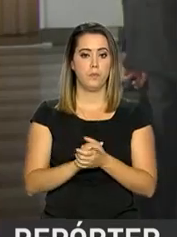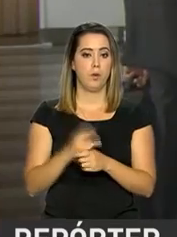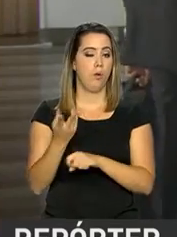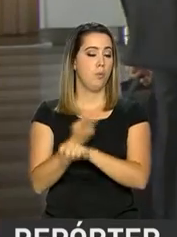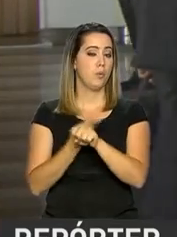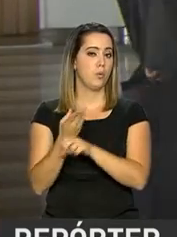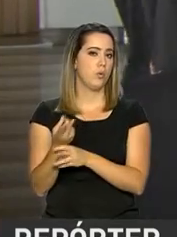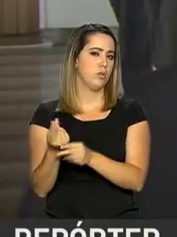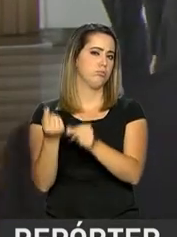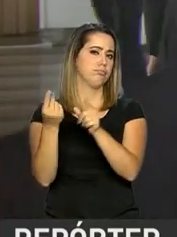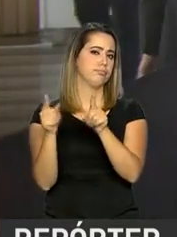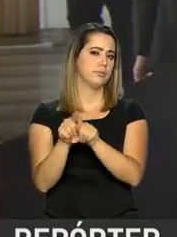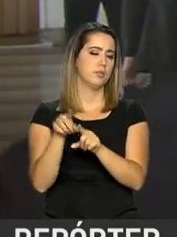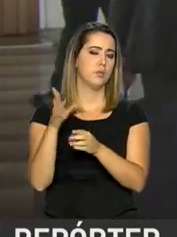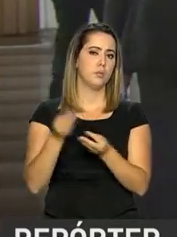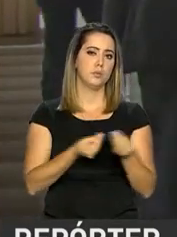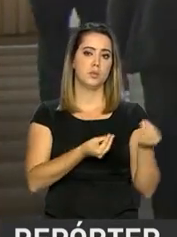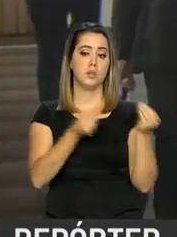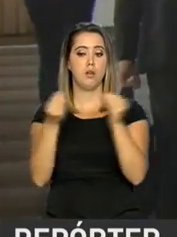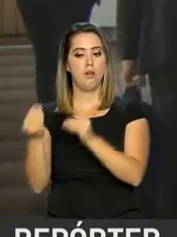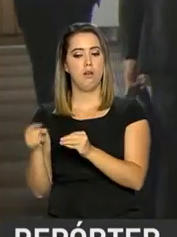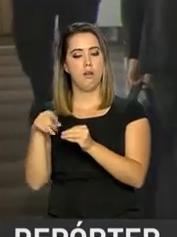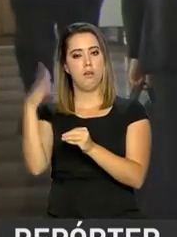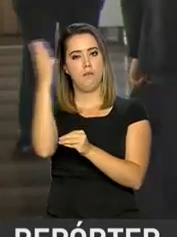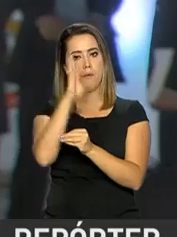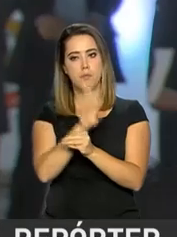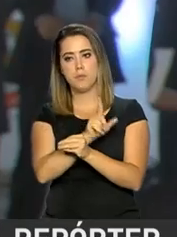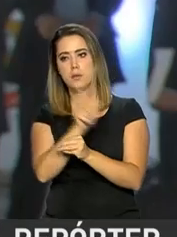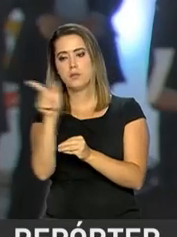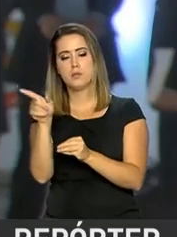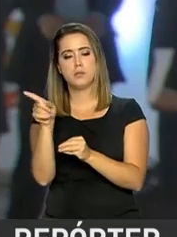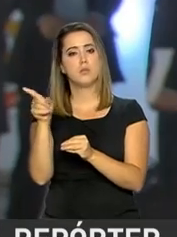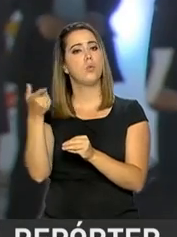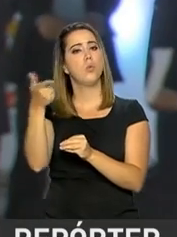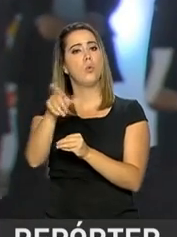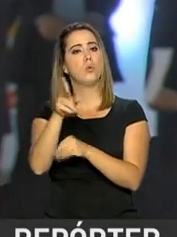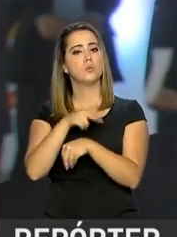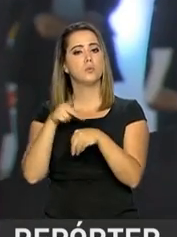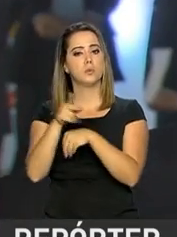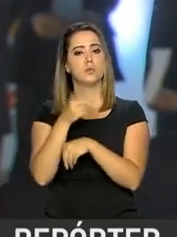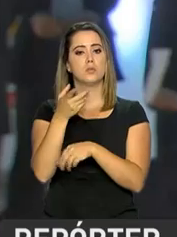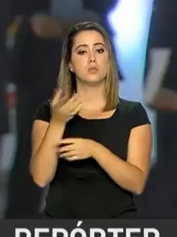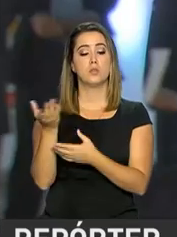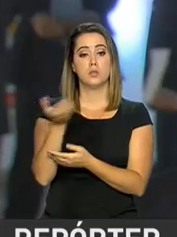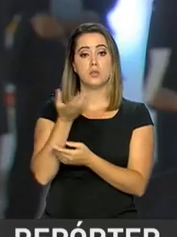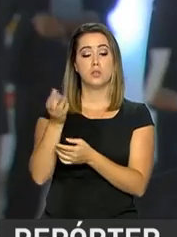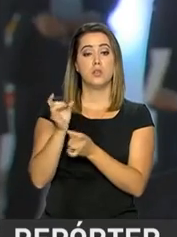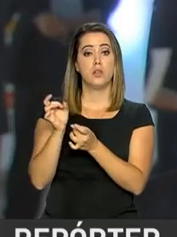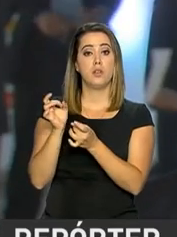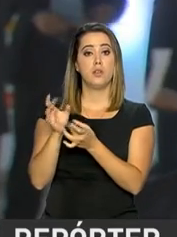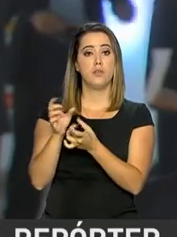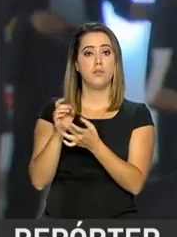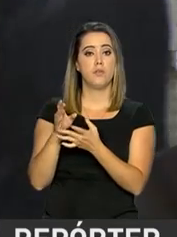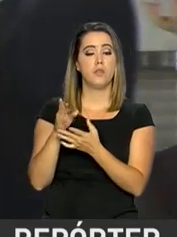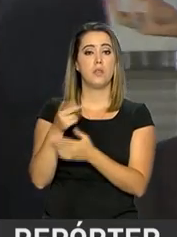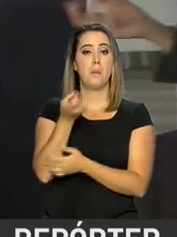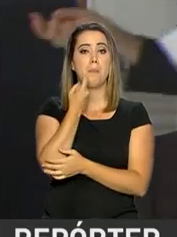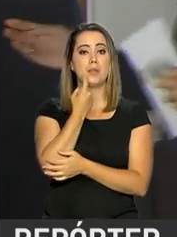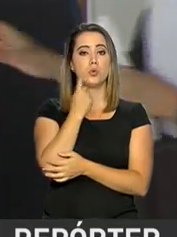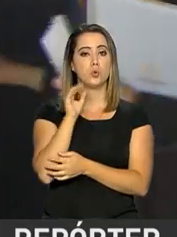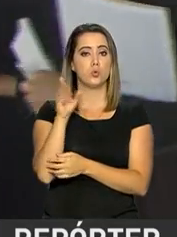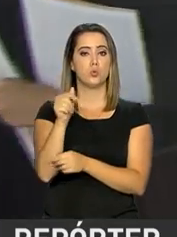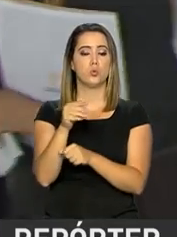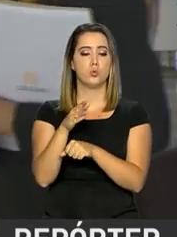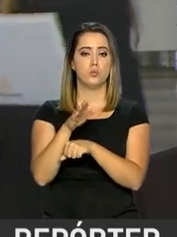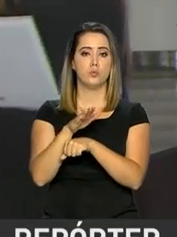Buscar investimentos para levar produtos nacionais ao exterior. Esse empresário quer vender pirarucu em todo o mundo. É uma